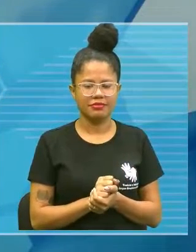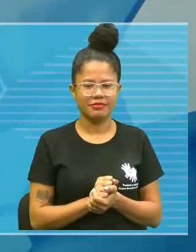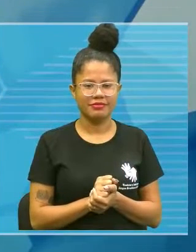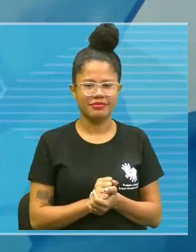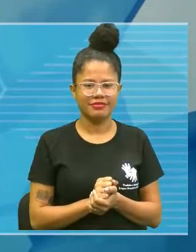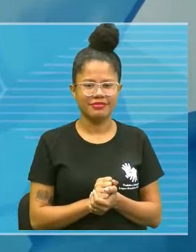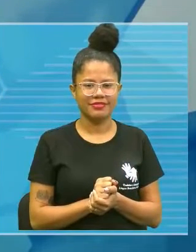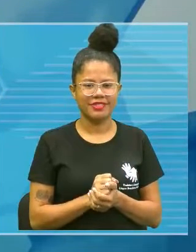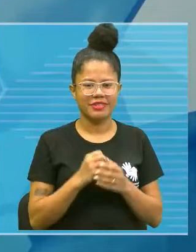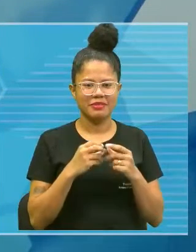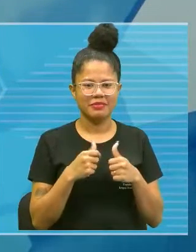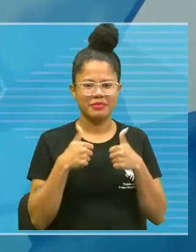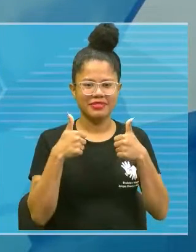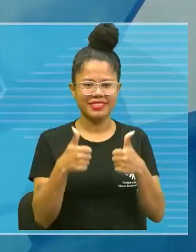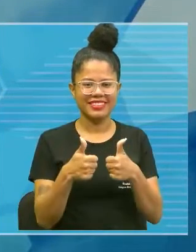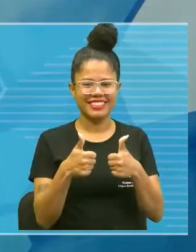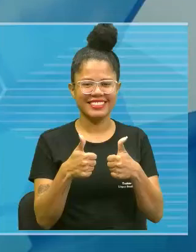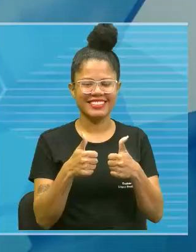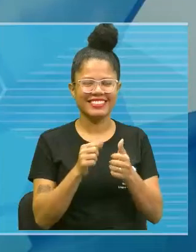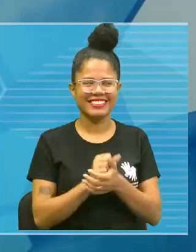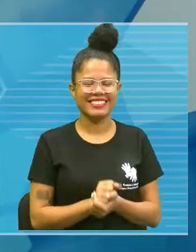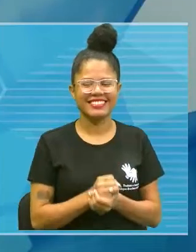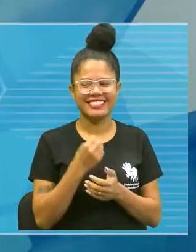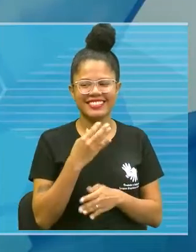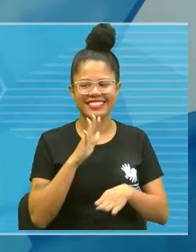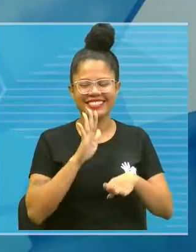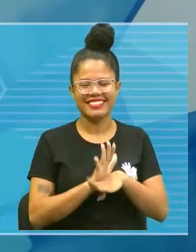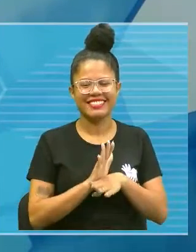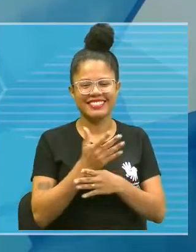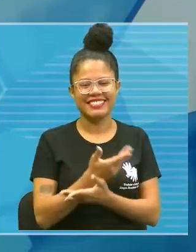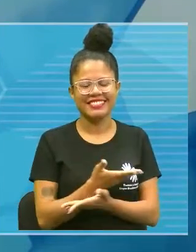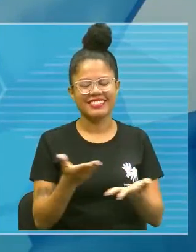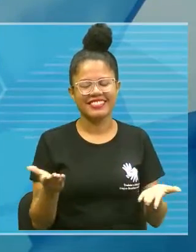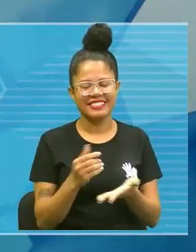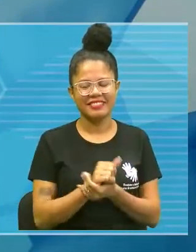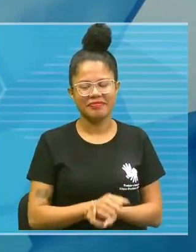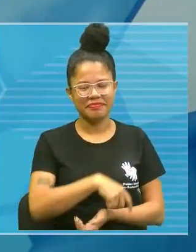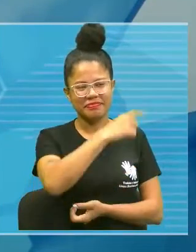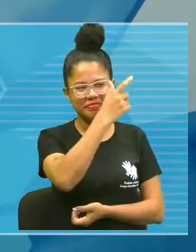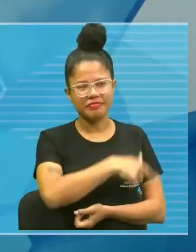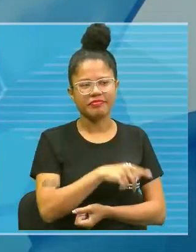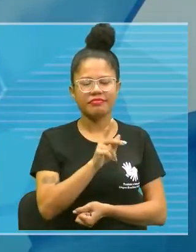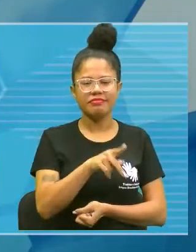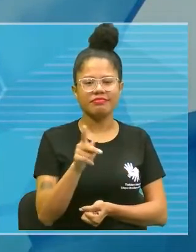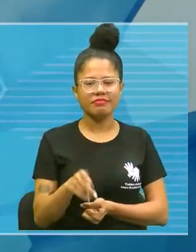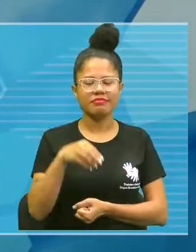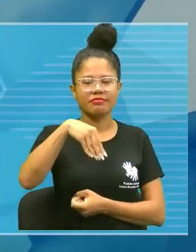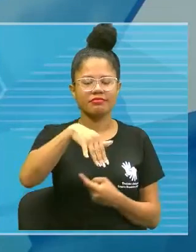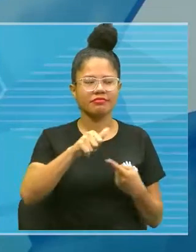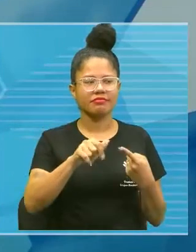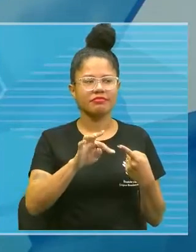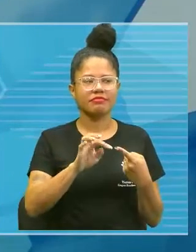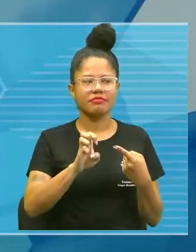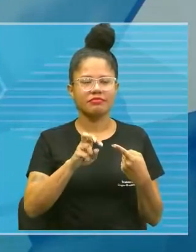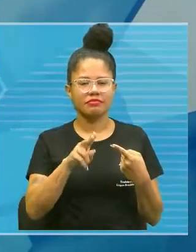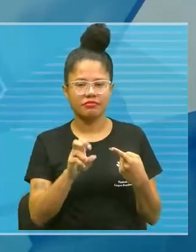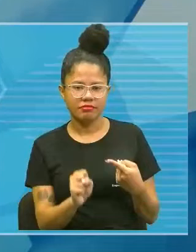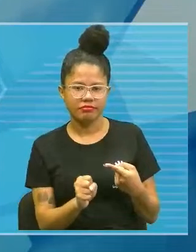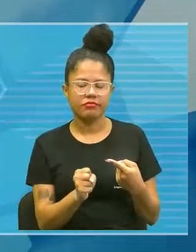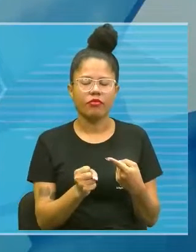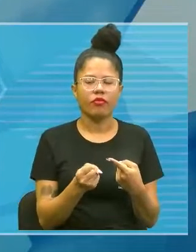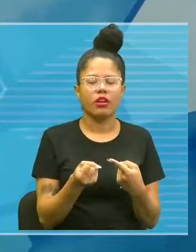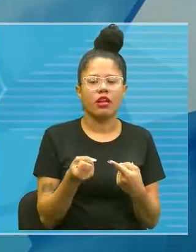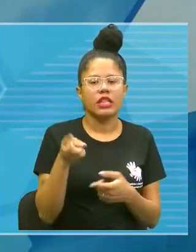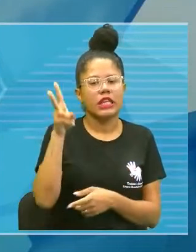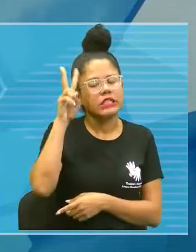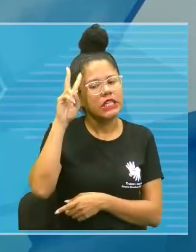Boa tarde, galerinha, tudo bem? Quem fala aqui é o professor Matheus. Semana passada a gente teve essa pequena ausência aí, né? A gente